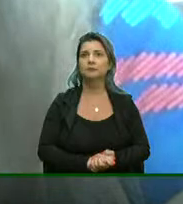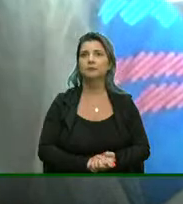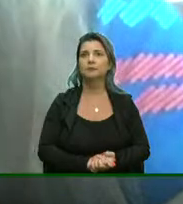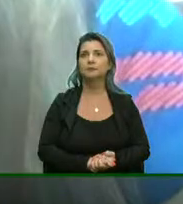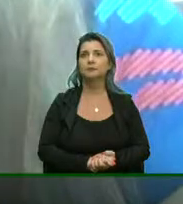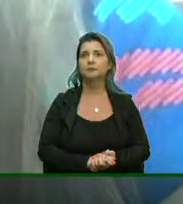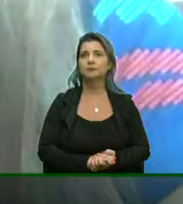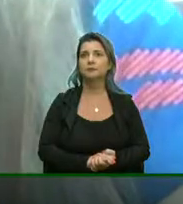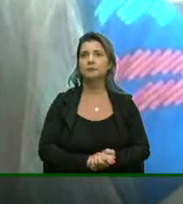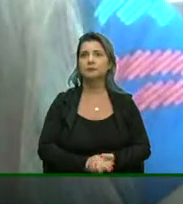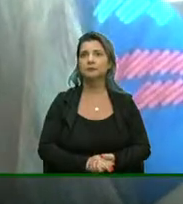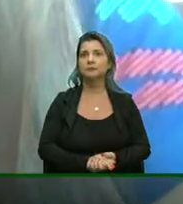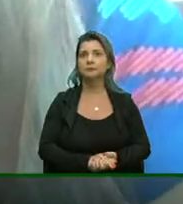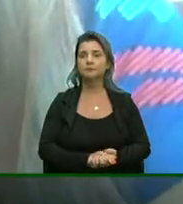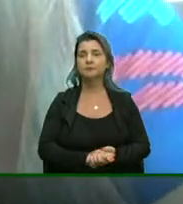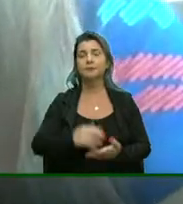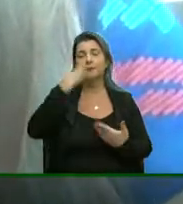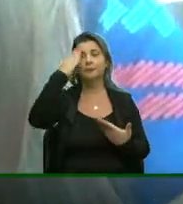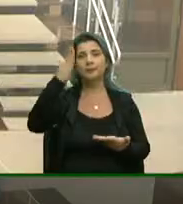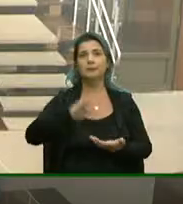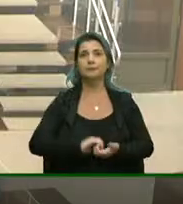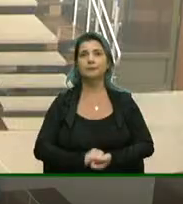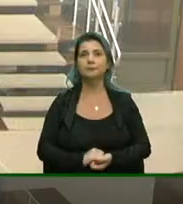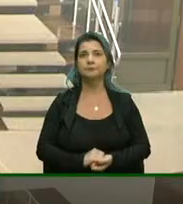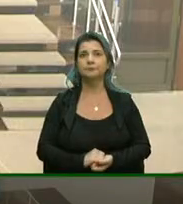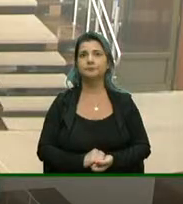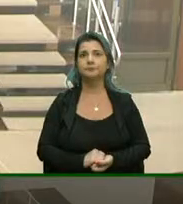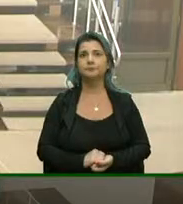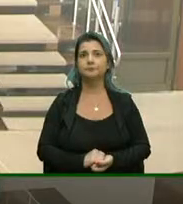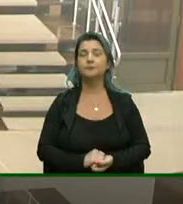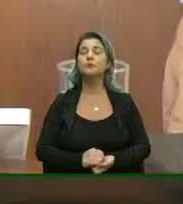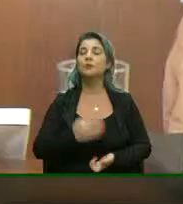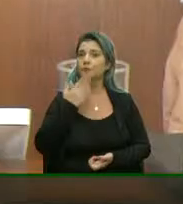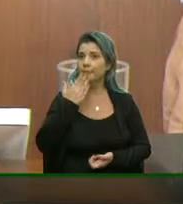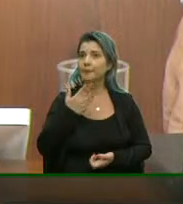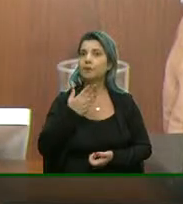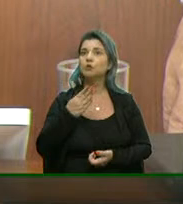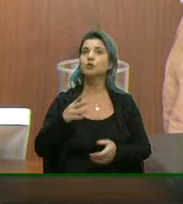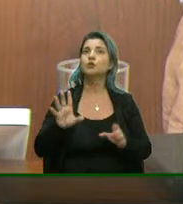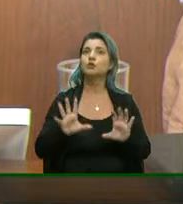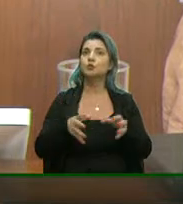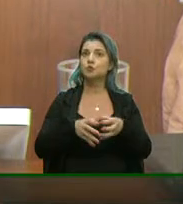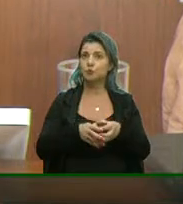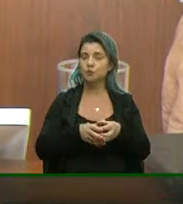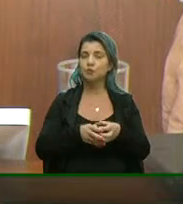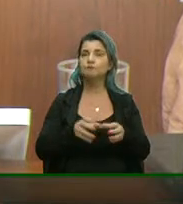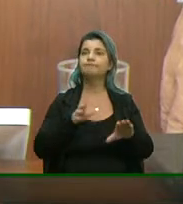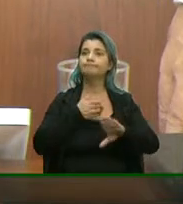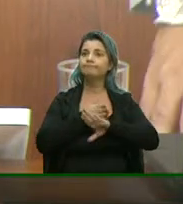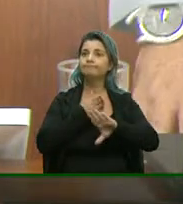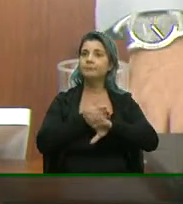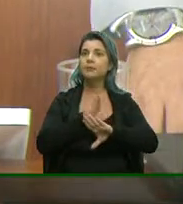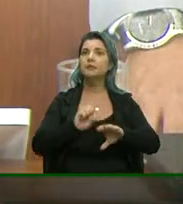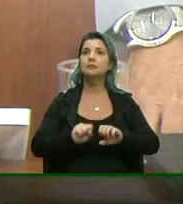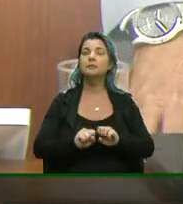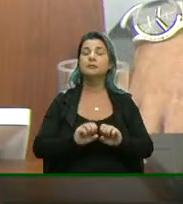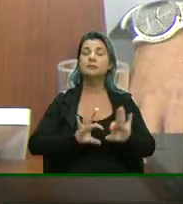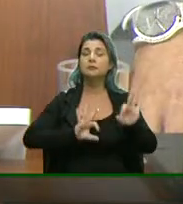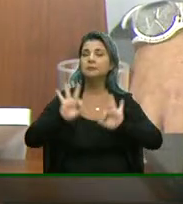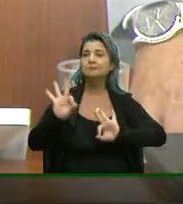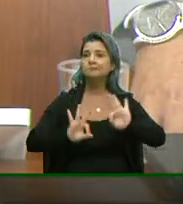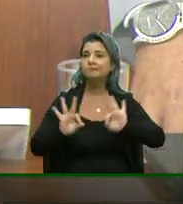ano passado. Obrigada, presidente. Eu que agradeço. Vou solicitar ao Departamento de Assessoramento Legislativo que bole uma